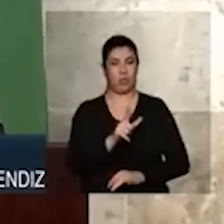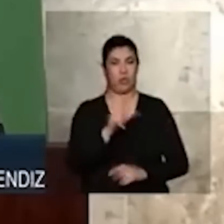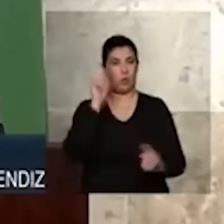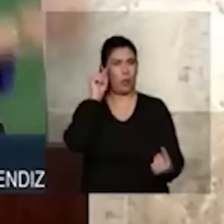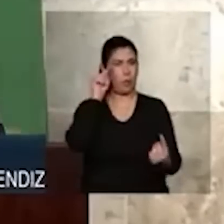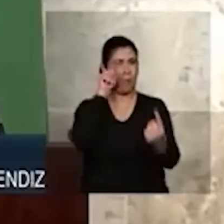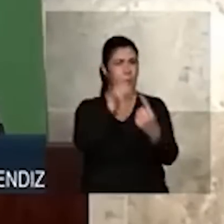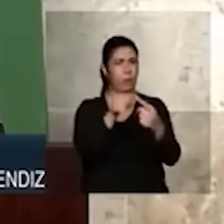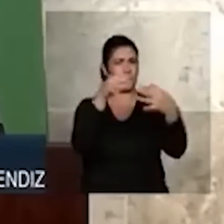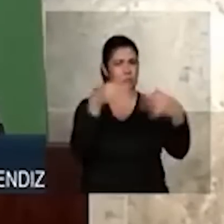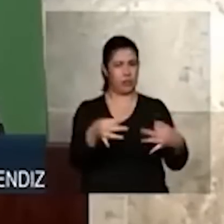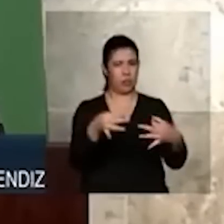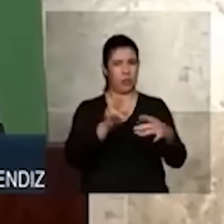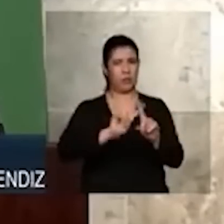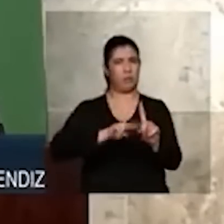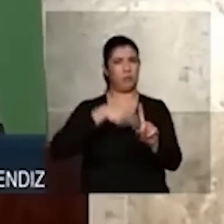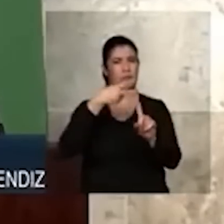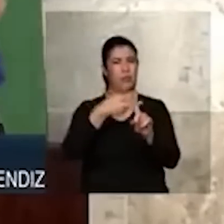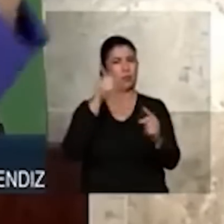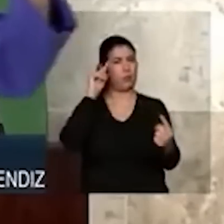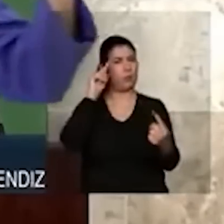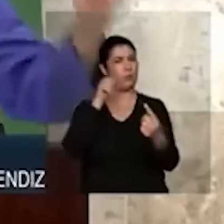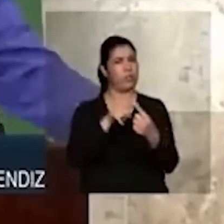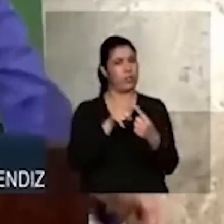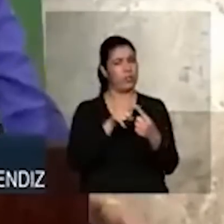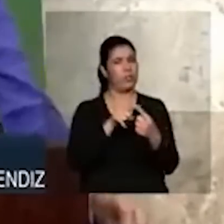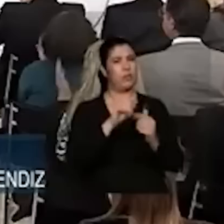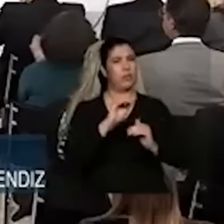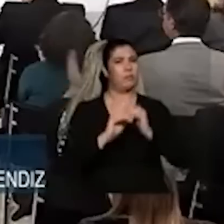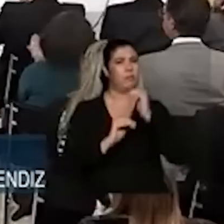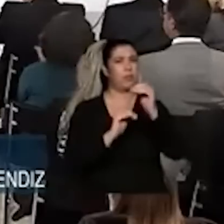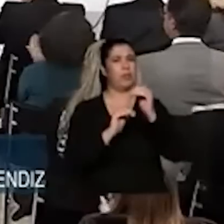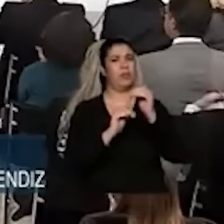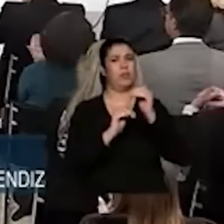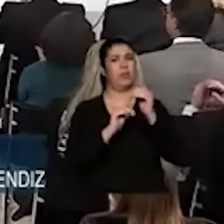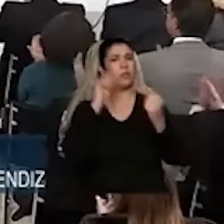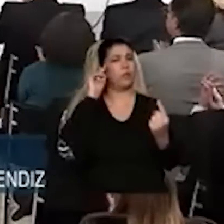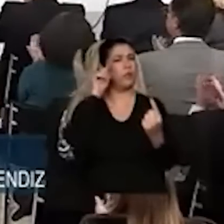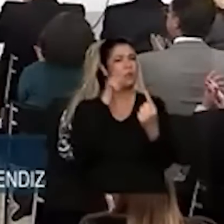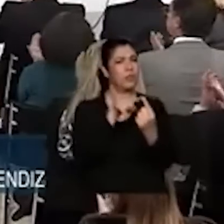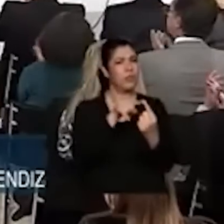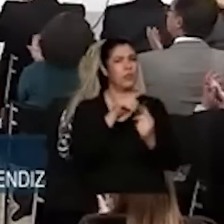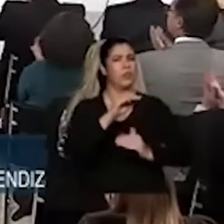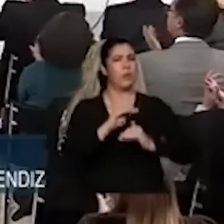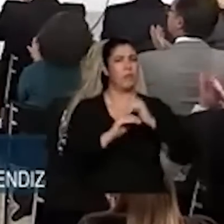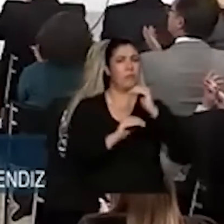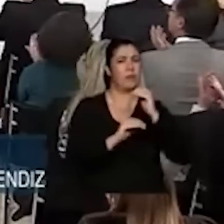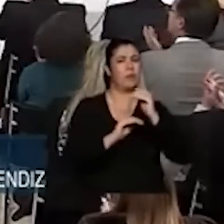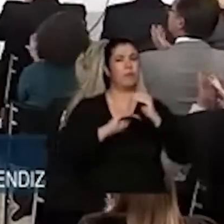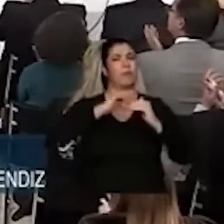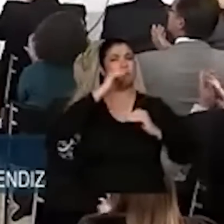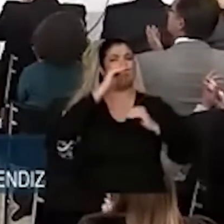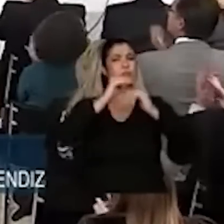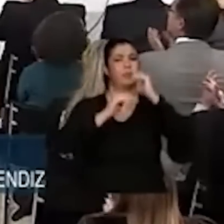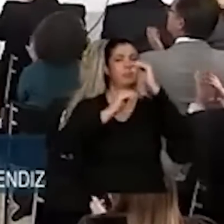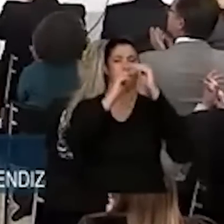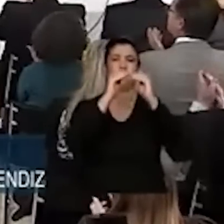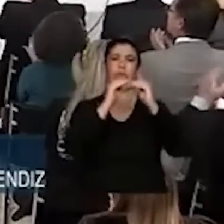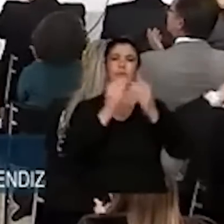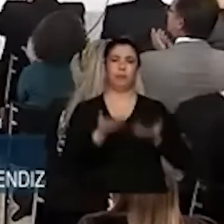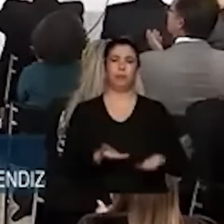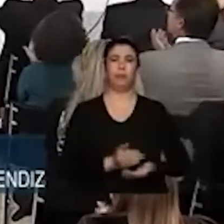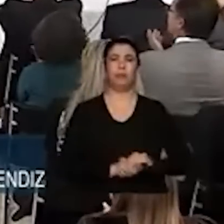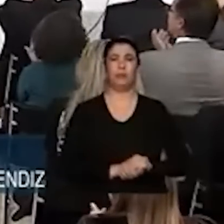nós dobramos a meta quando a gente atingir a meta nós dobramos a meta